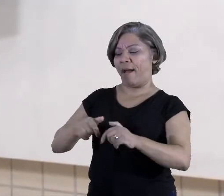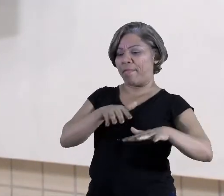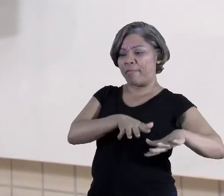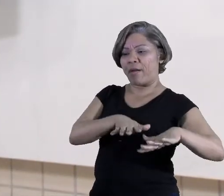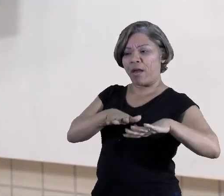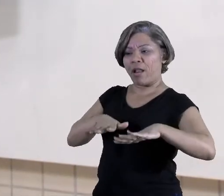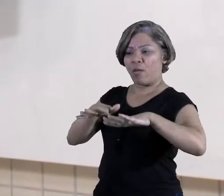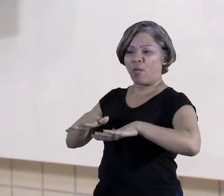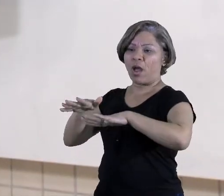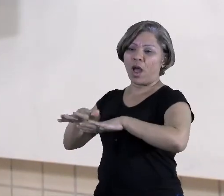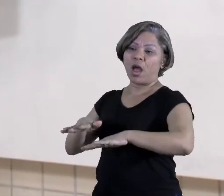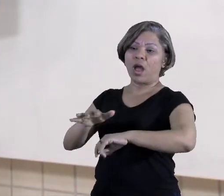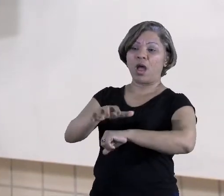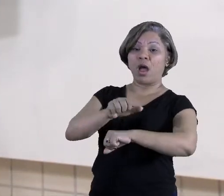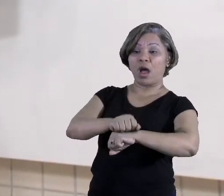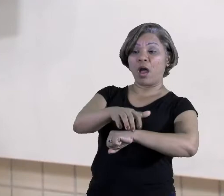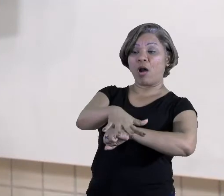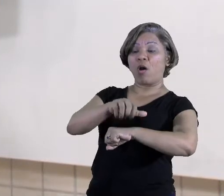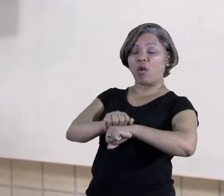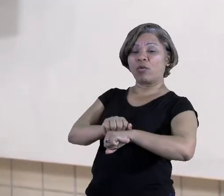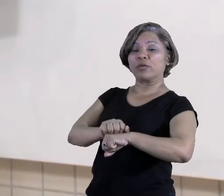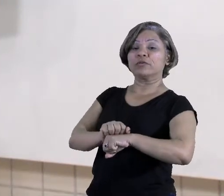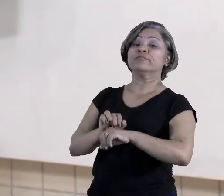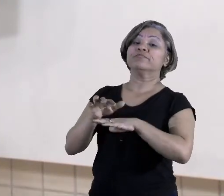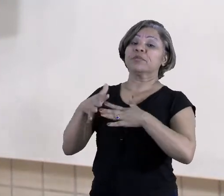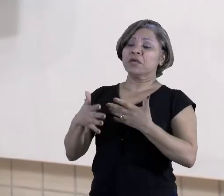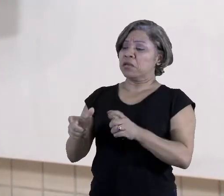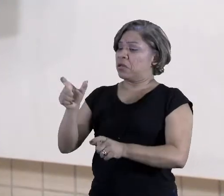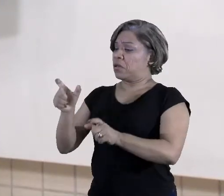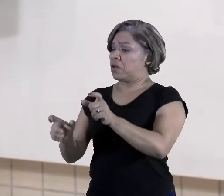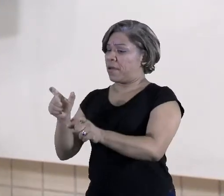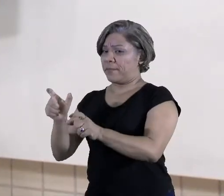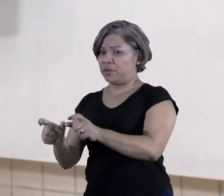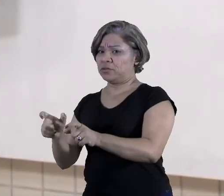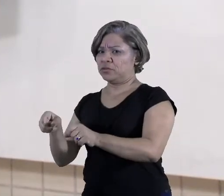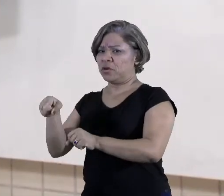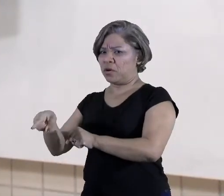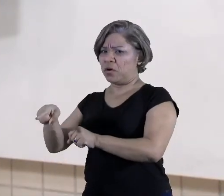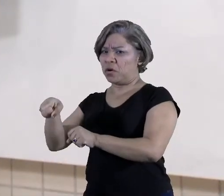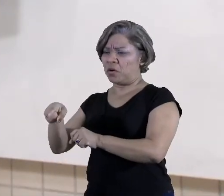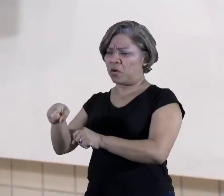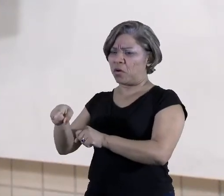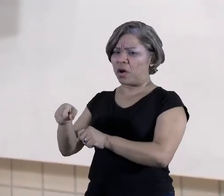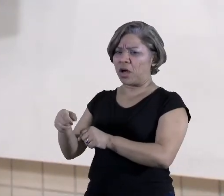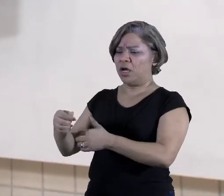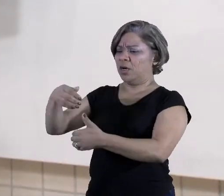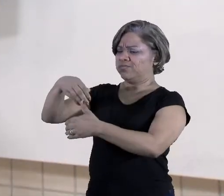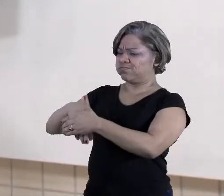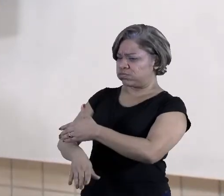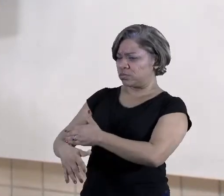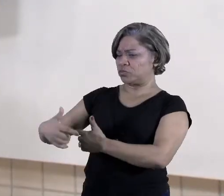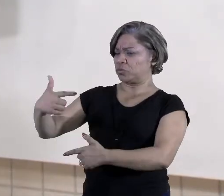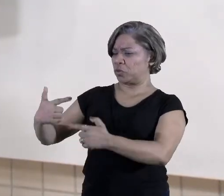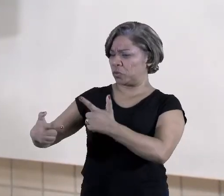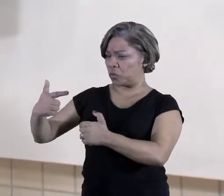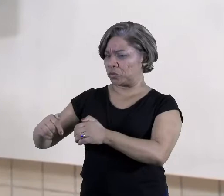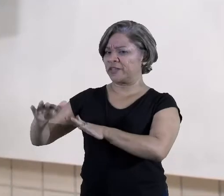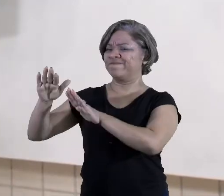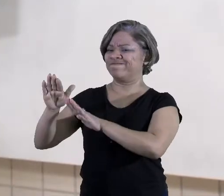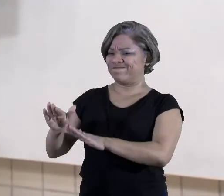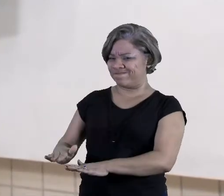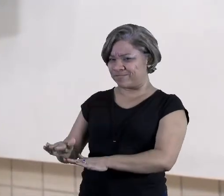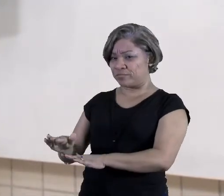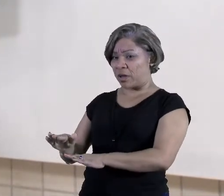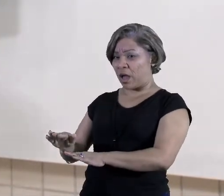esses paulistas vão se render, e aí eles se rendem, abaixam as armas, abaixam a guarda, tá? E eles vão sair